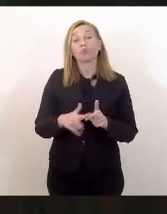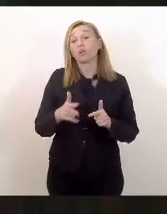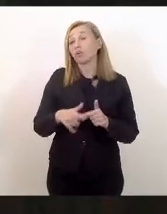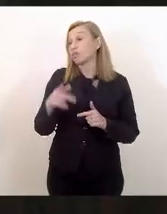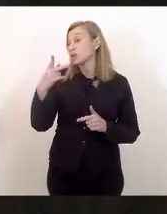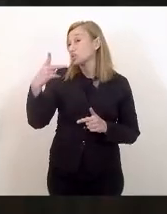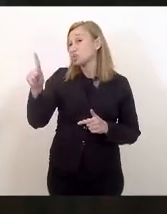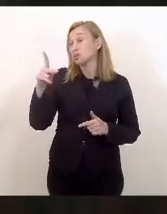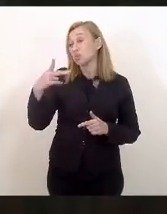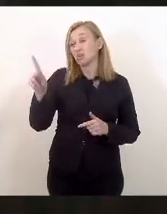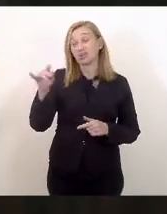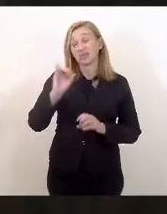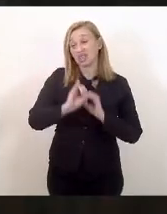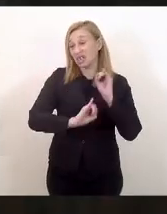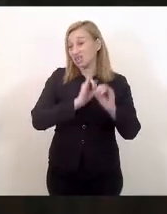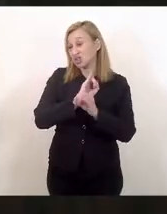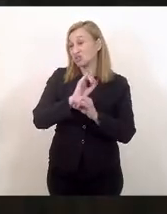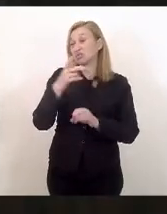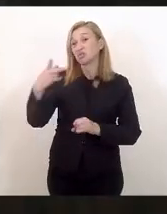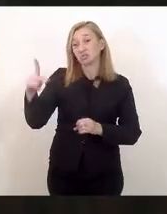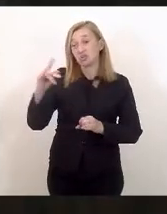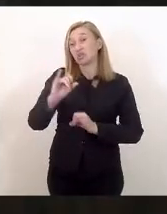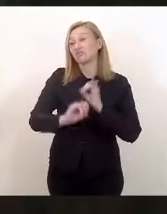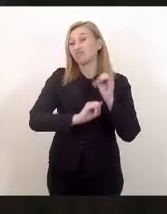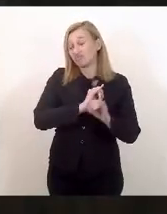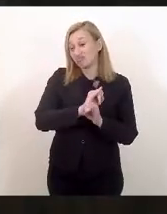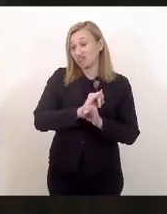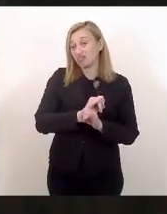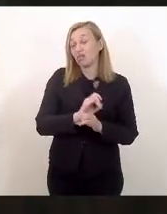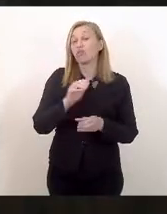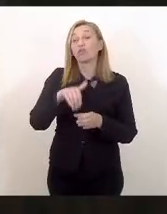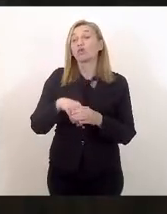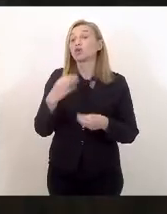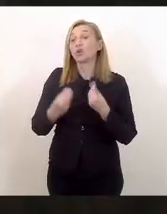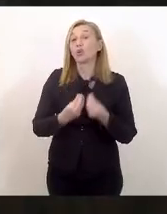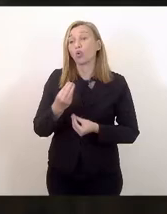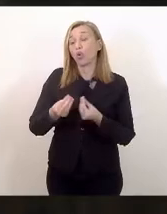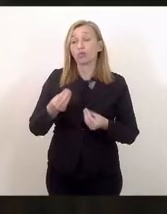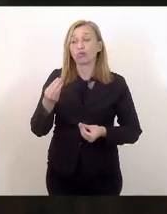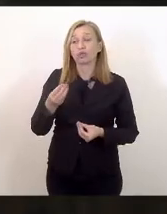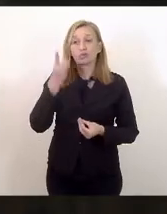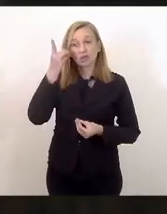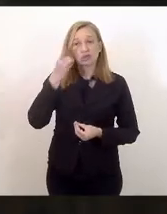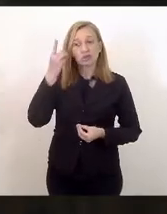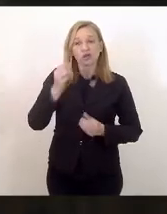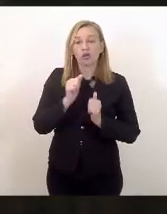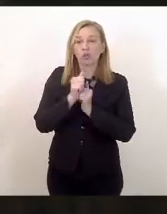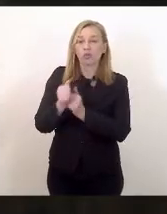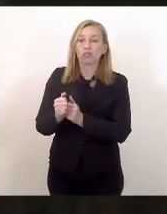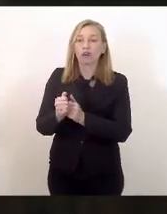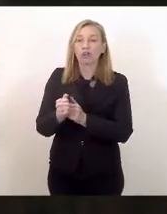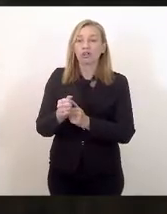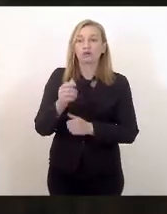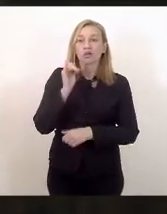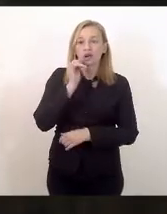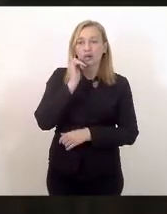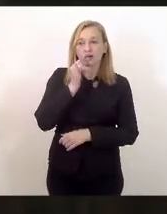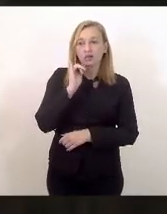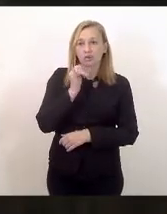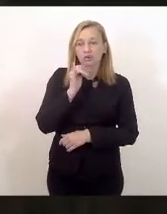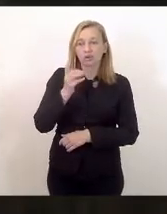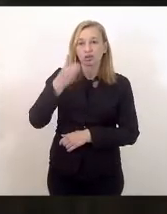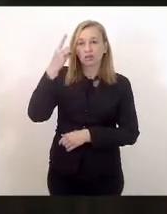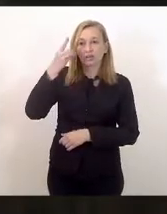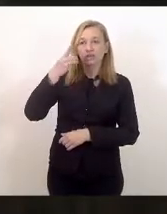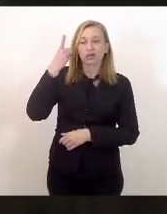rede, Mink. Não conseguimos ouvir nada. O problema é na sua rede. Como vota o deputado Carlos Mink, que acompanha o relator Márcio Pacheco, ou